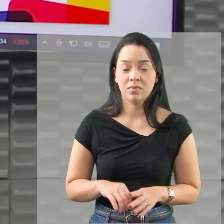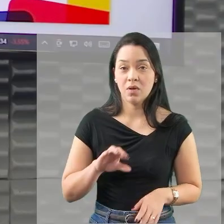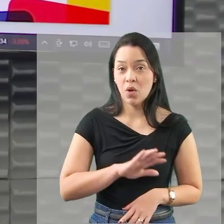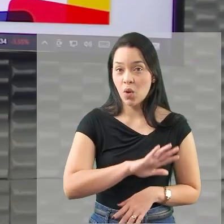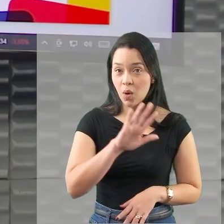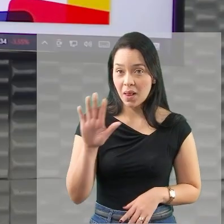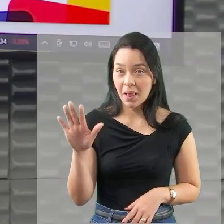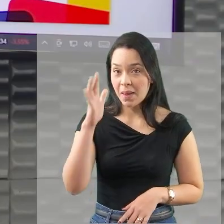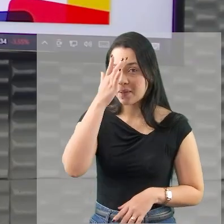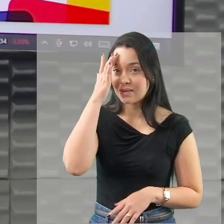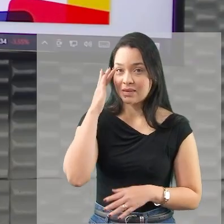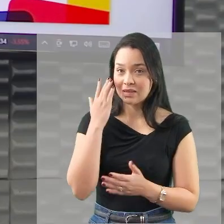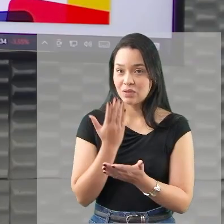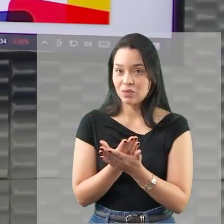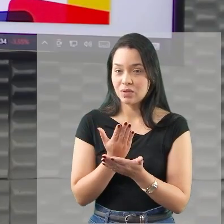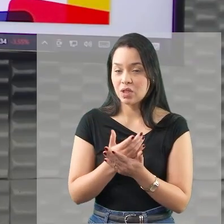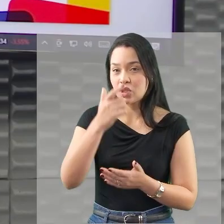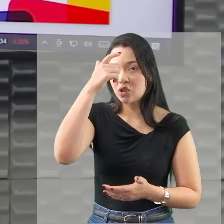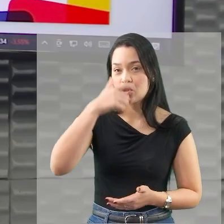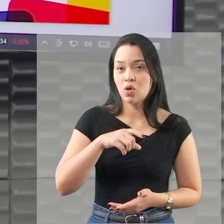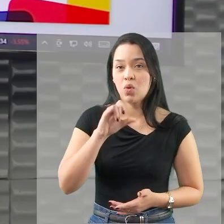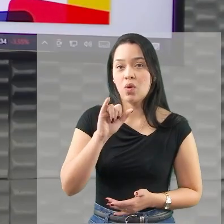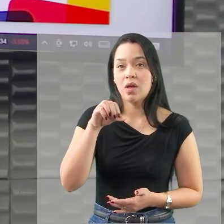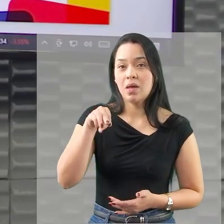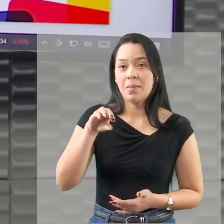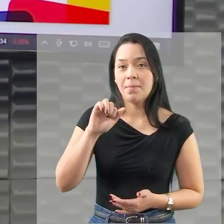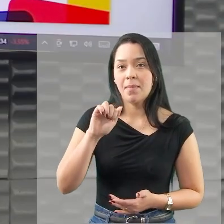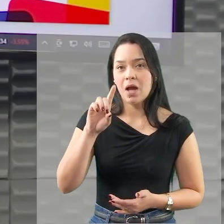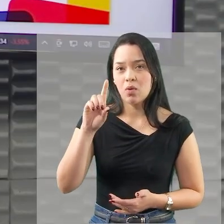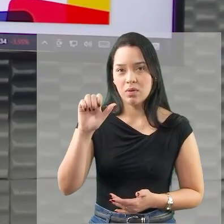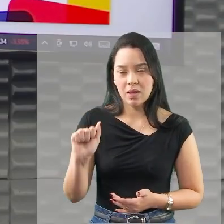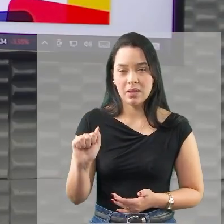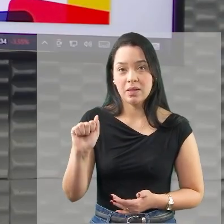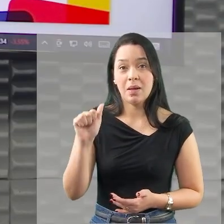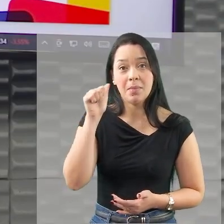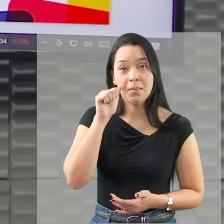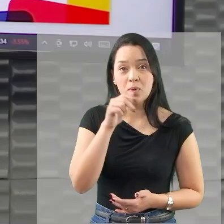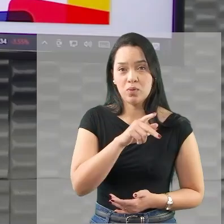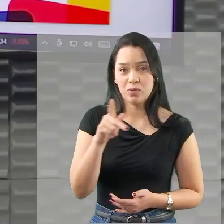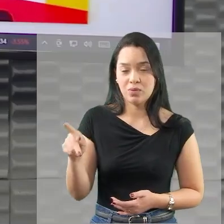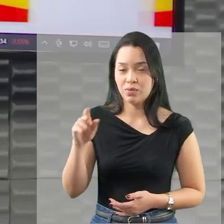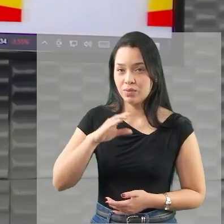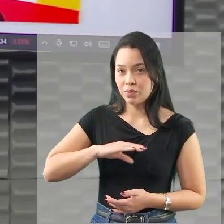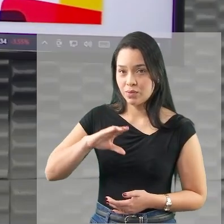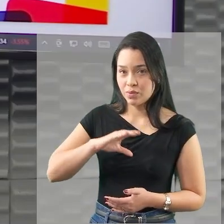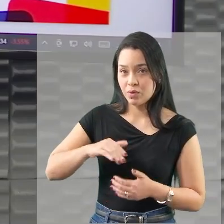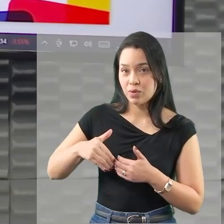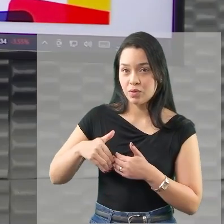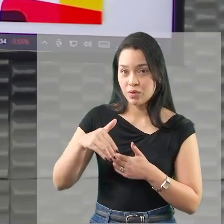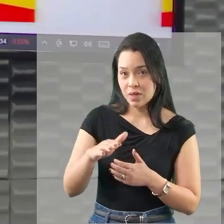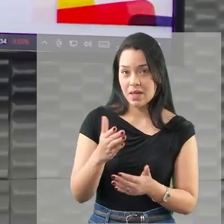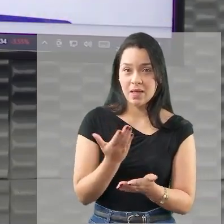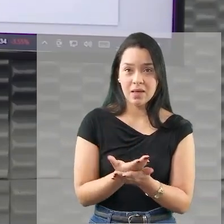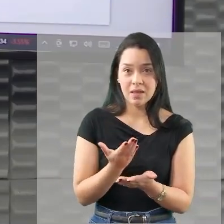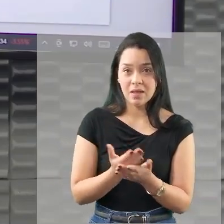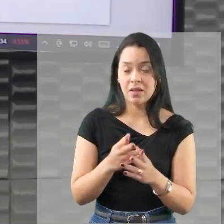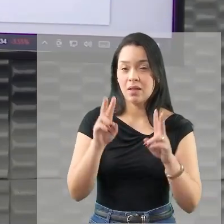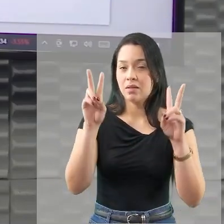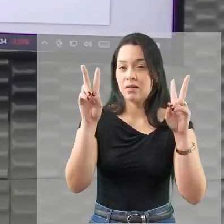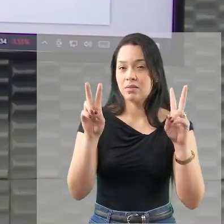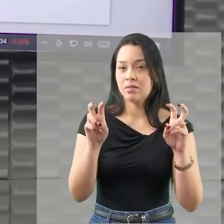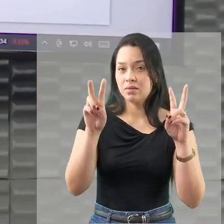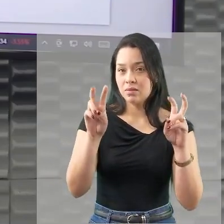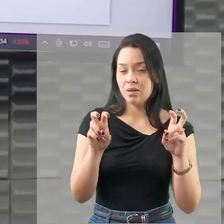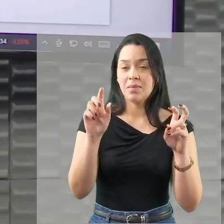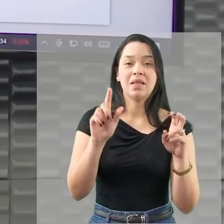Olá, estudantes! Eu sou Imaculada Oliveira, professora de língua portuguesa. A gente vai continuar as nossas aulas e hoje a gente vai trabalhar